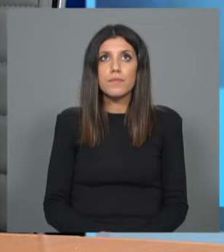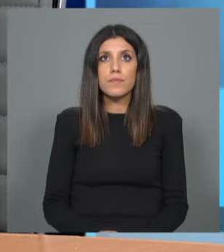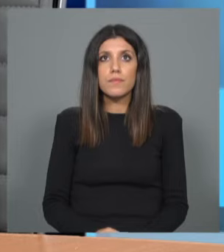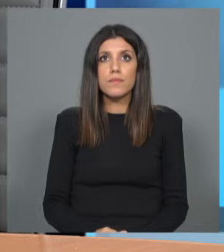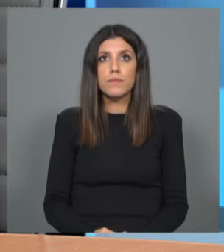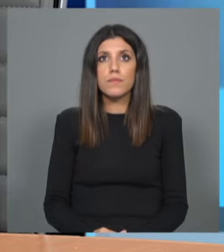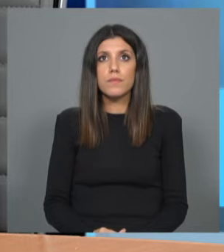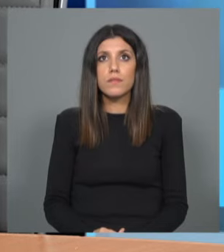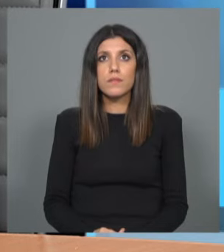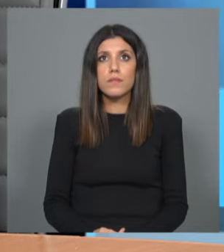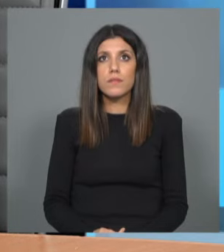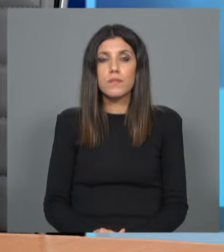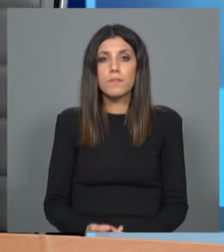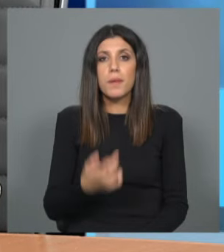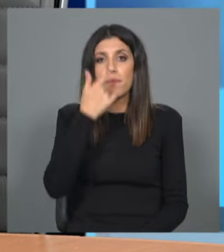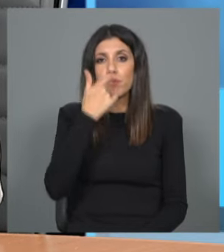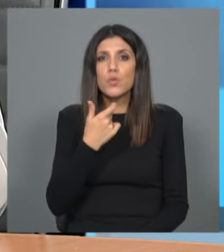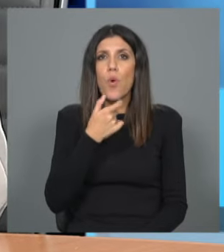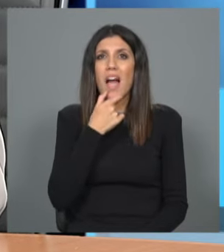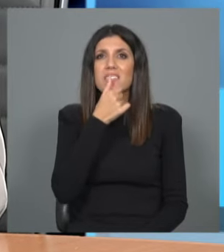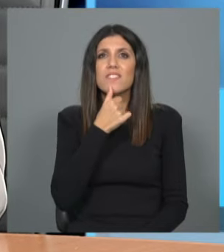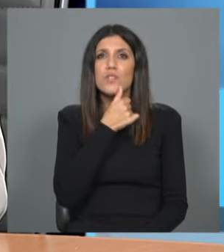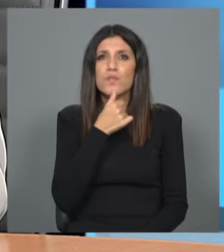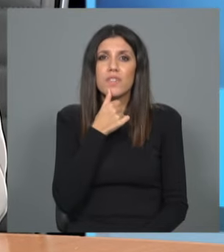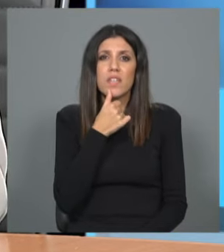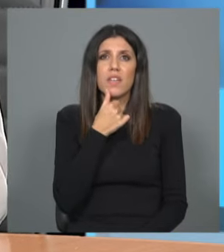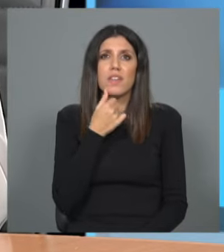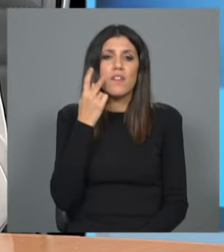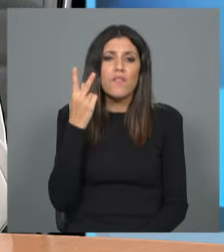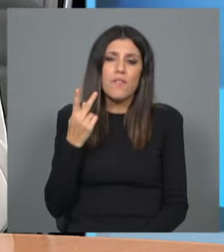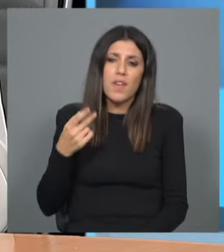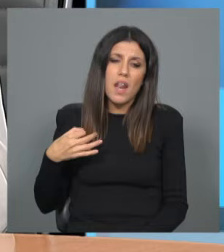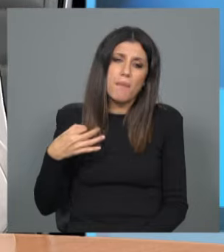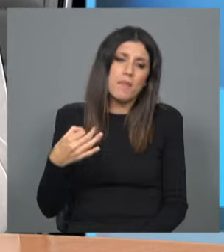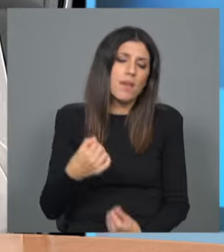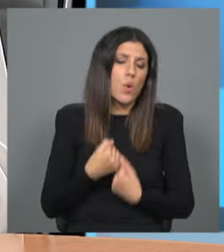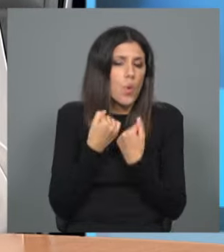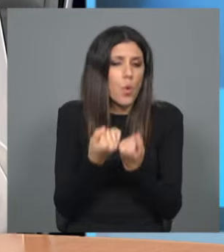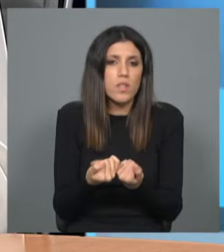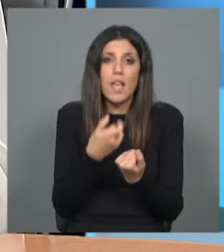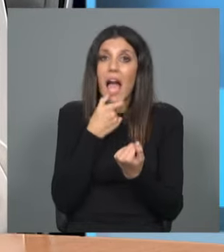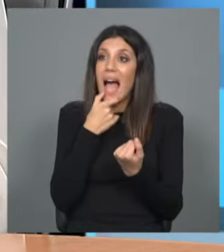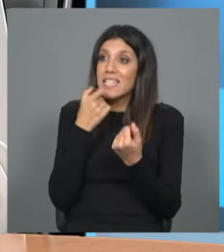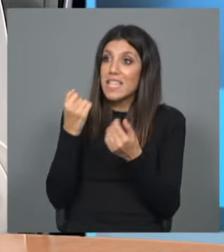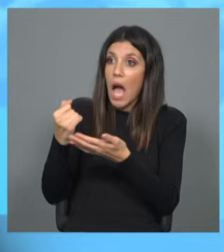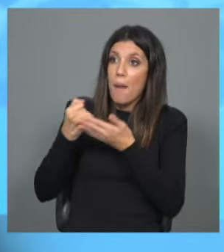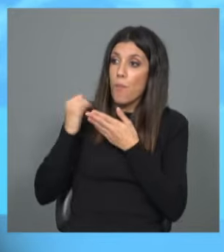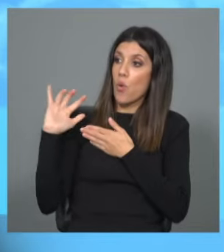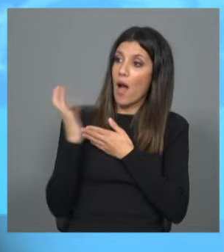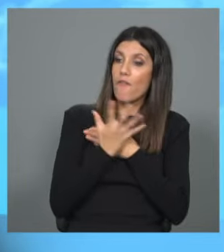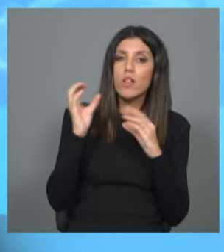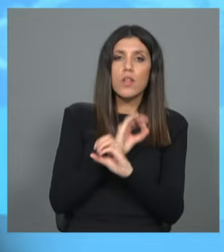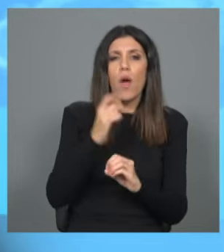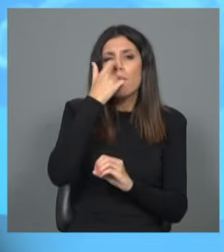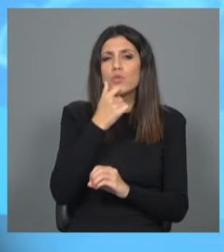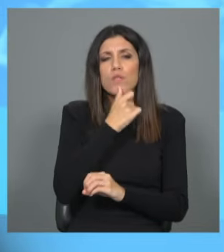uma fragilidade e uma vulnerabilidade com a qual é difícil de viver se não tiver o suporte que precisa. É interessante, seria muito